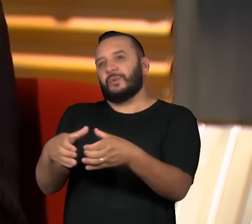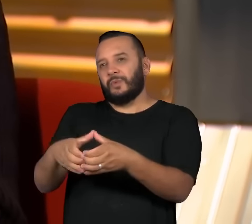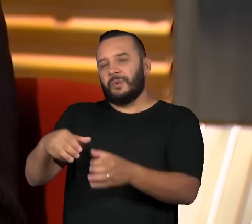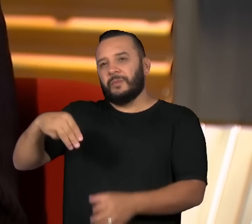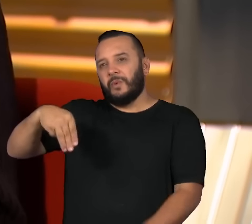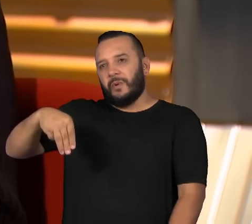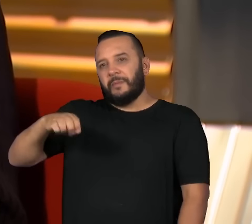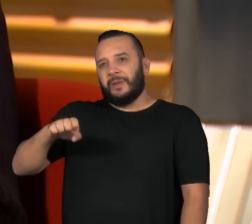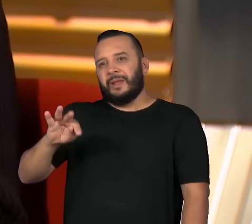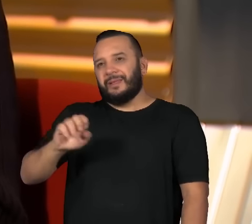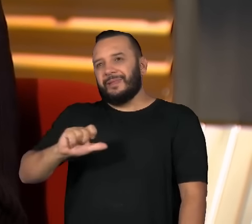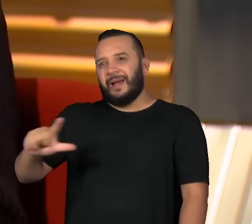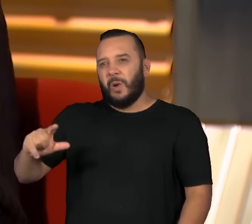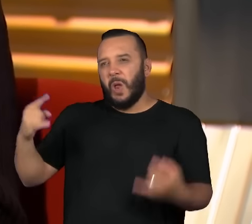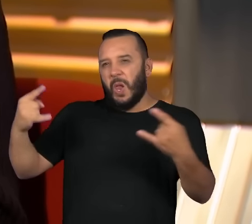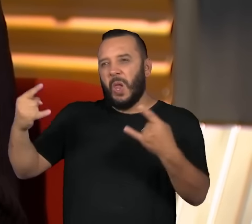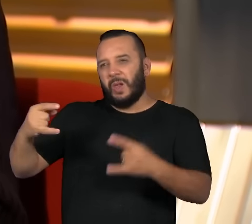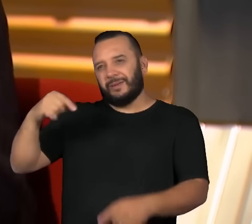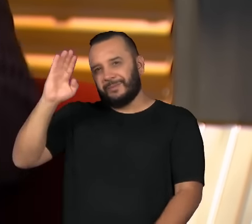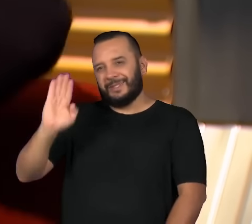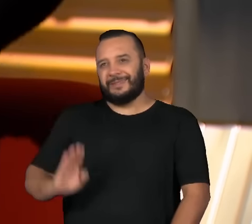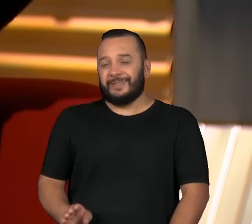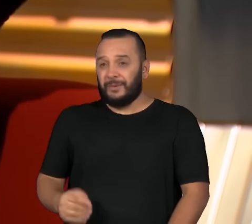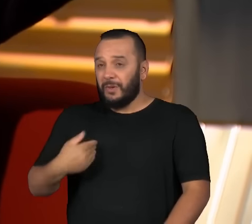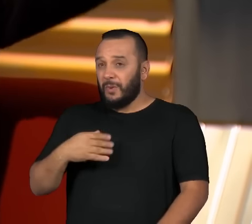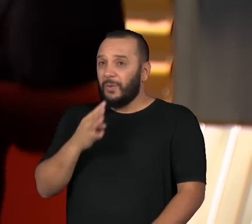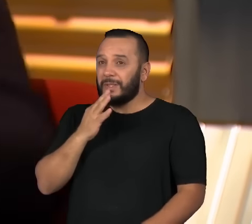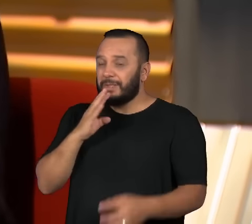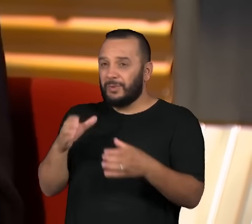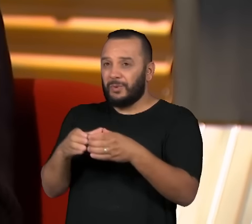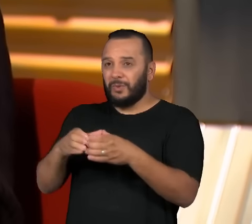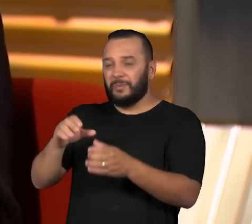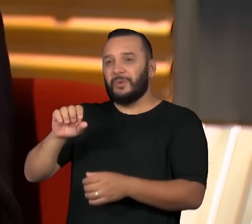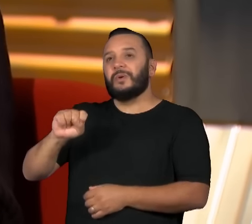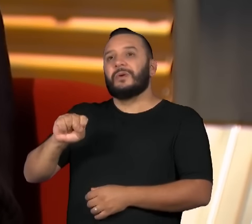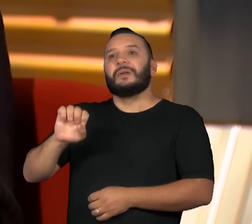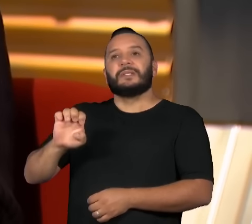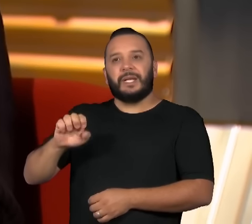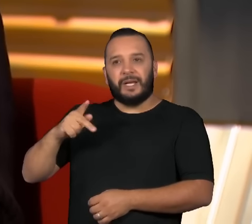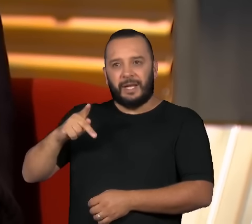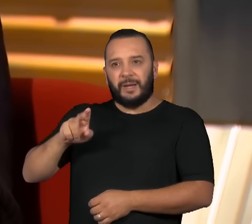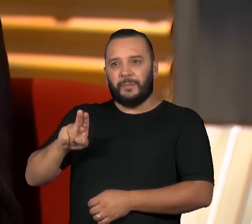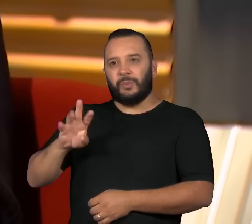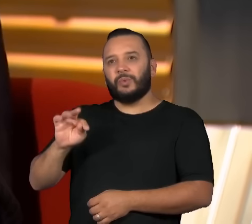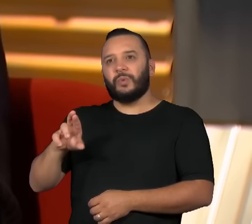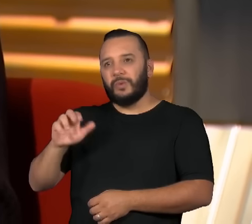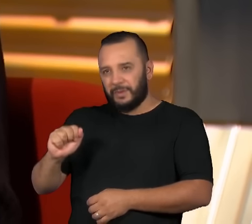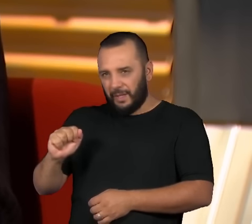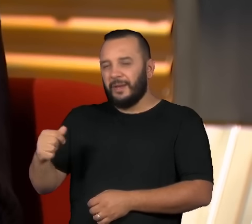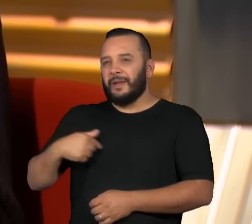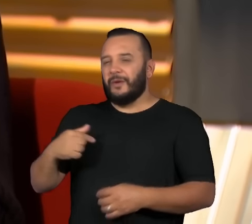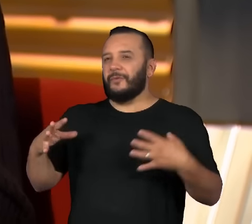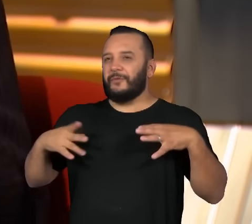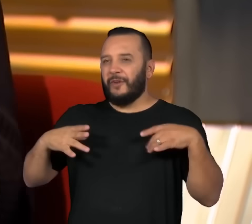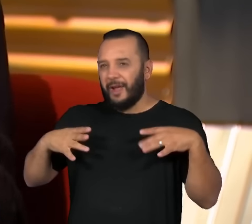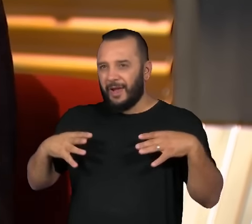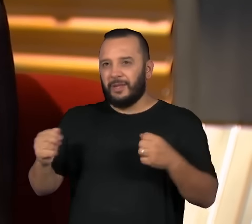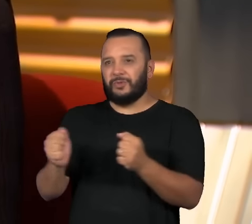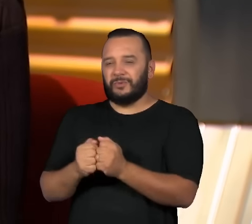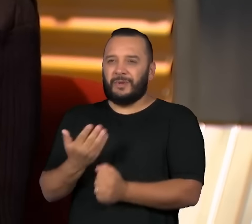Assim. Sim. E lá eu conheci o pessoal do Sepultura e fui passar férias lá em janeiro de 87. Com os amigos, só